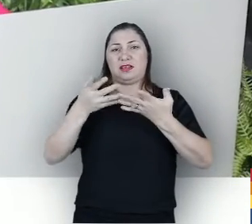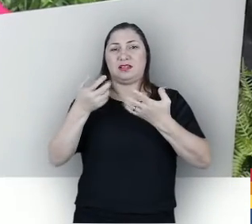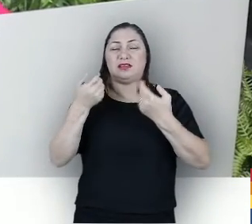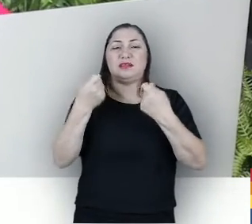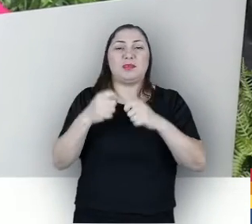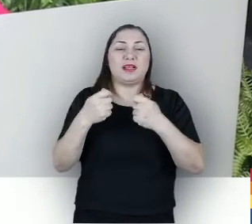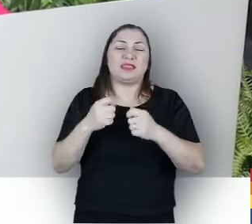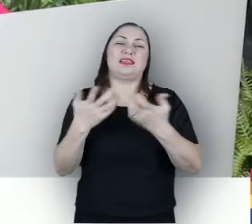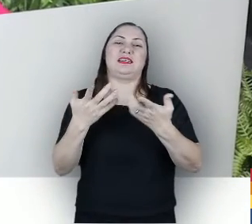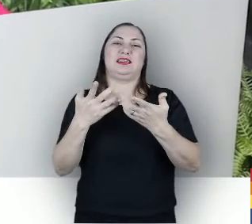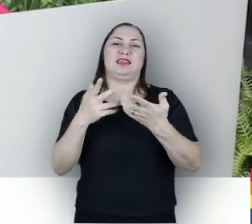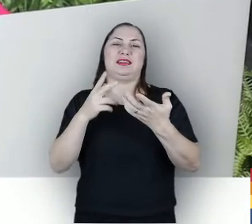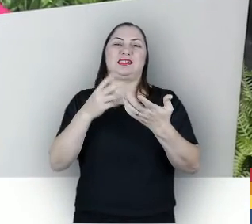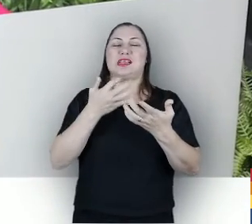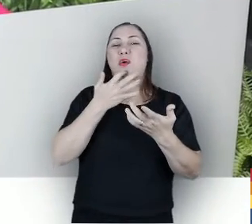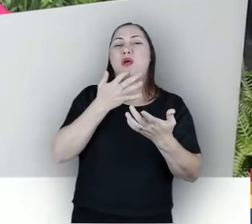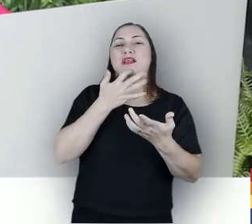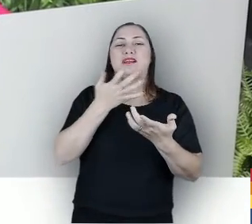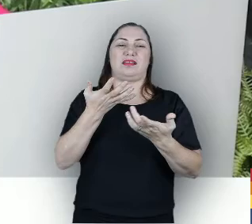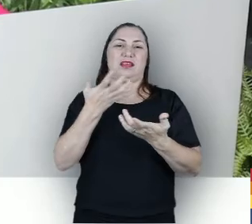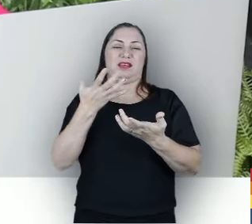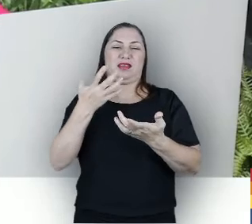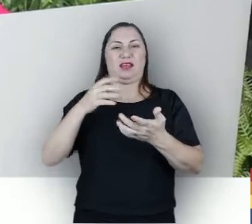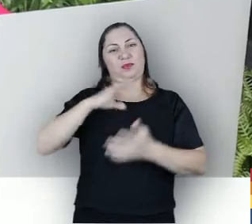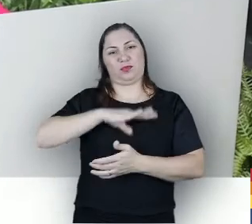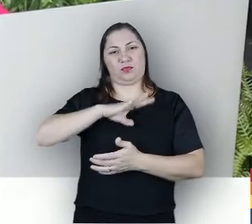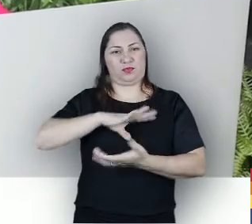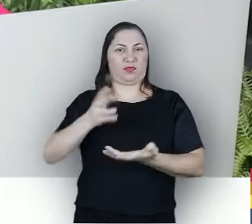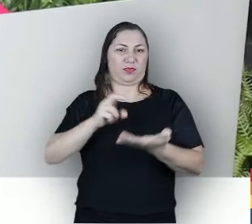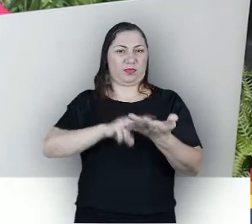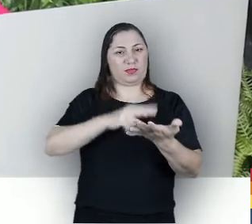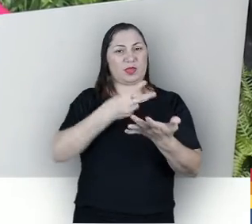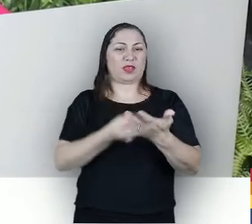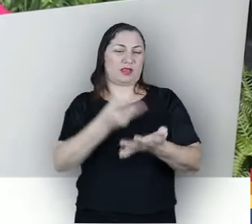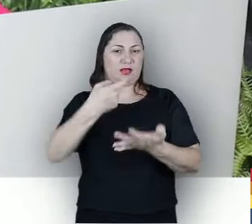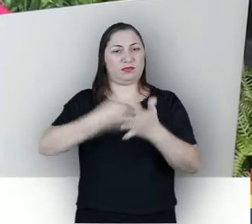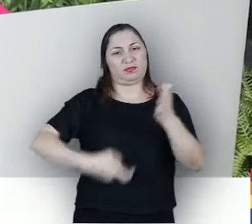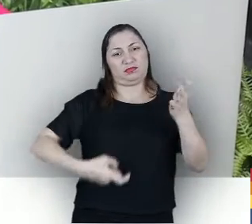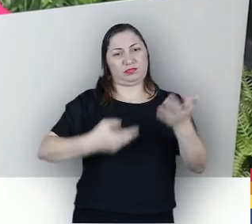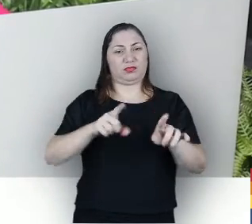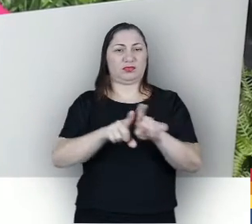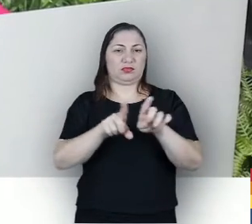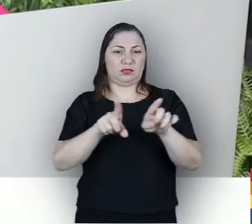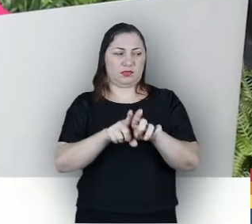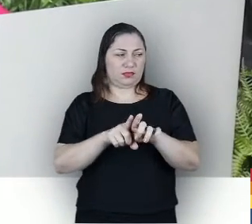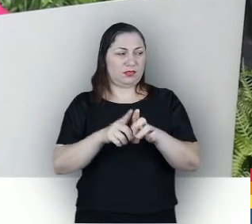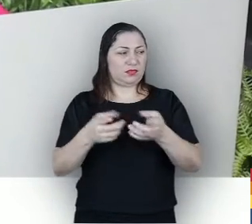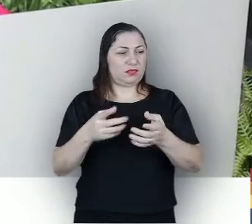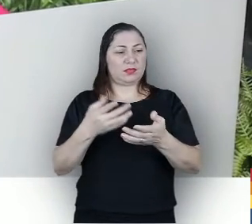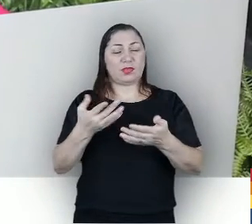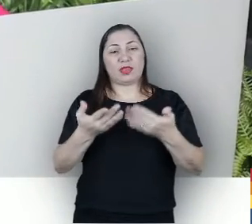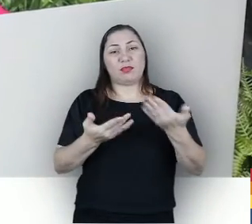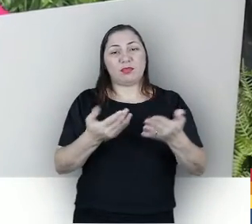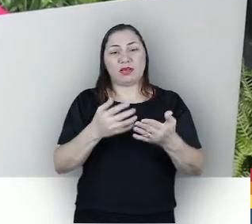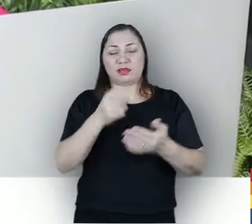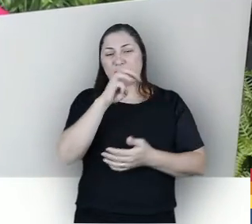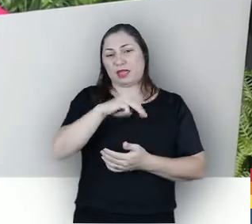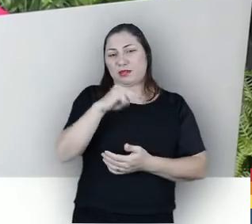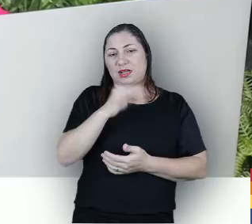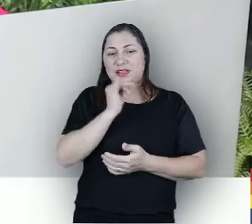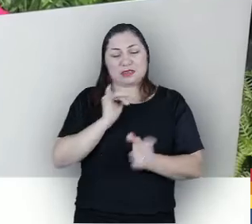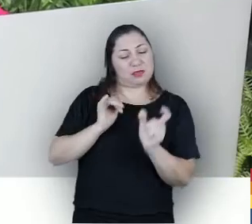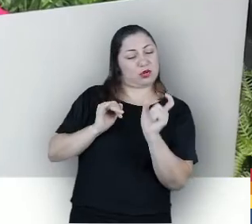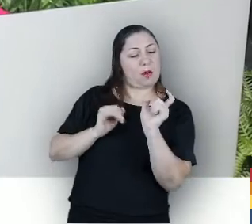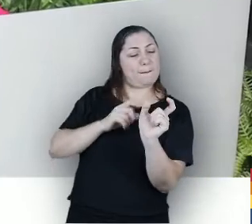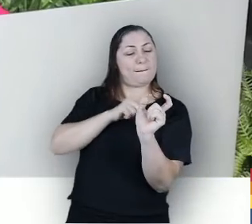isso não é o adequado, porque, por exemplo, às vezes tem questões do Enem, em quase todas o aluno precisa